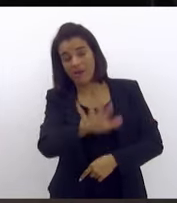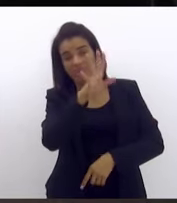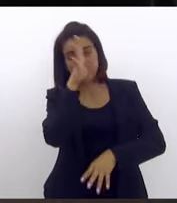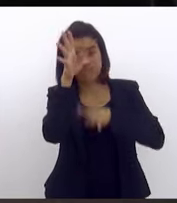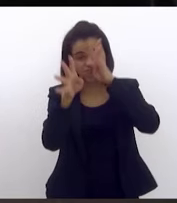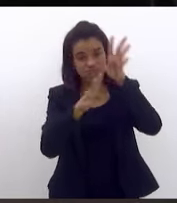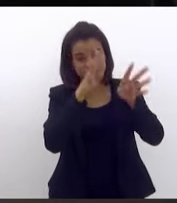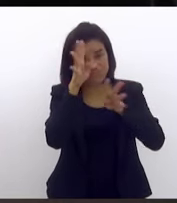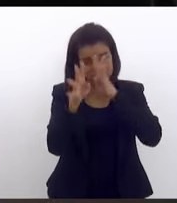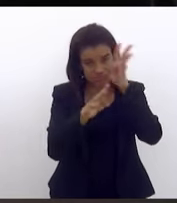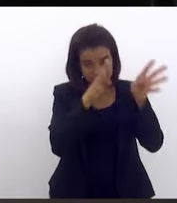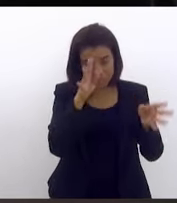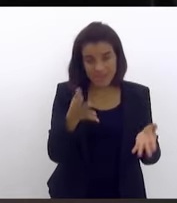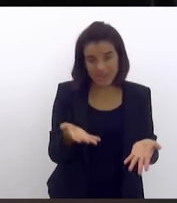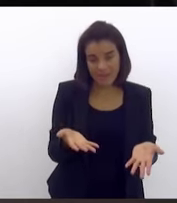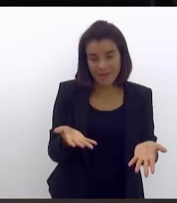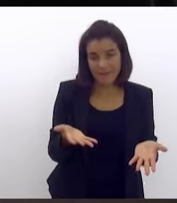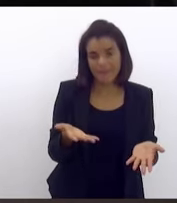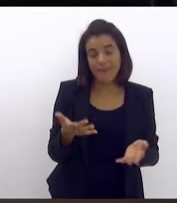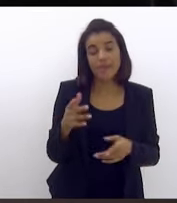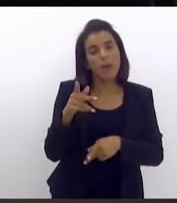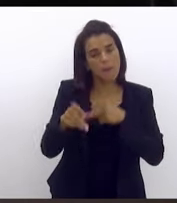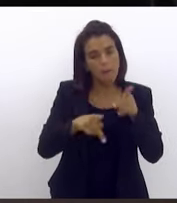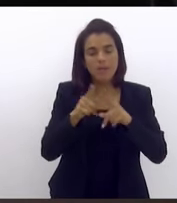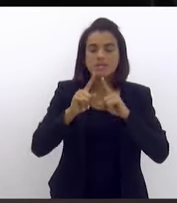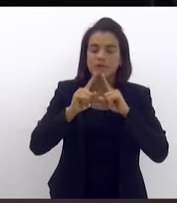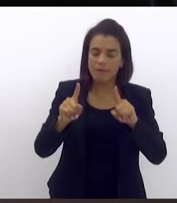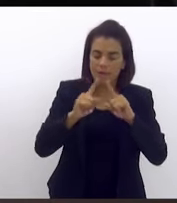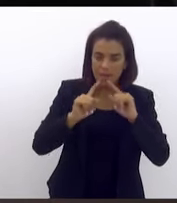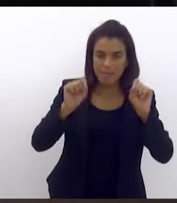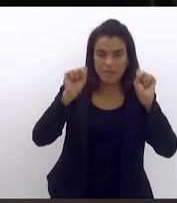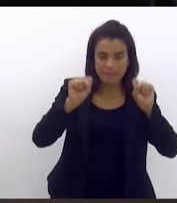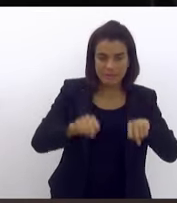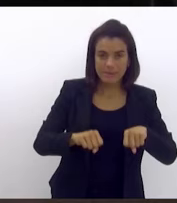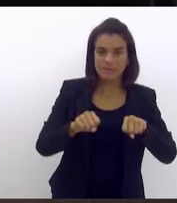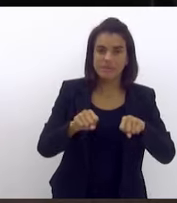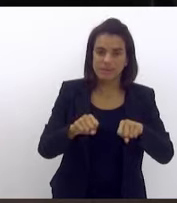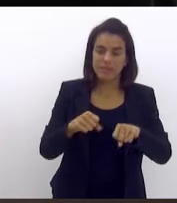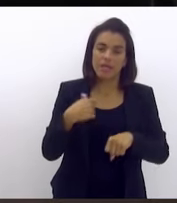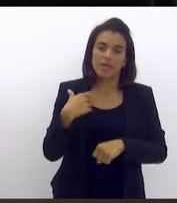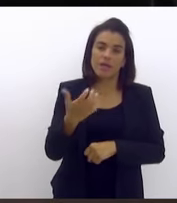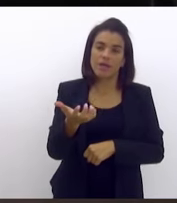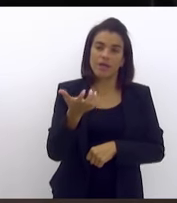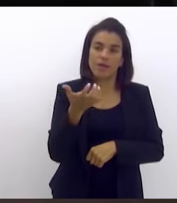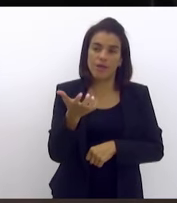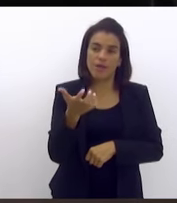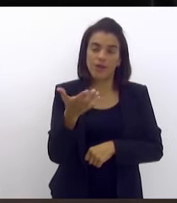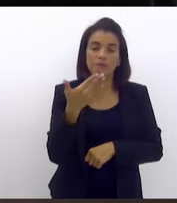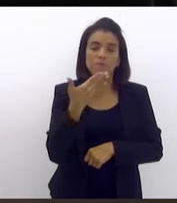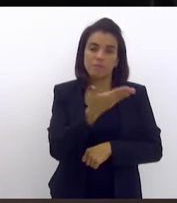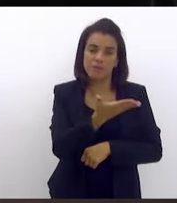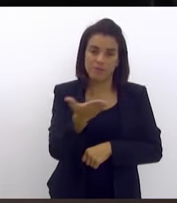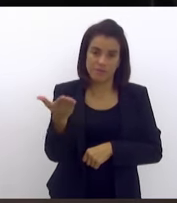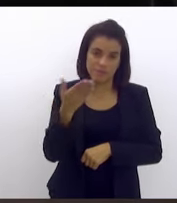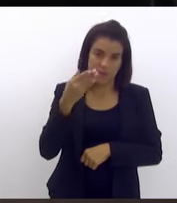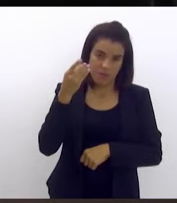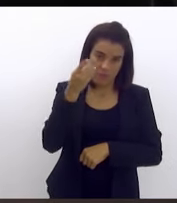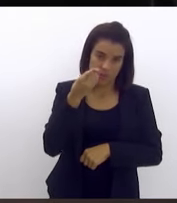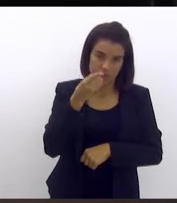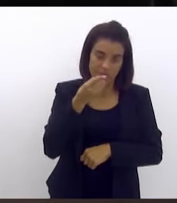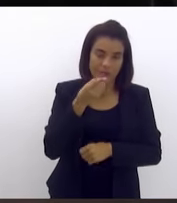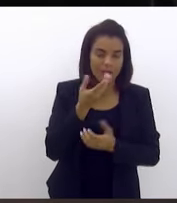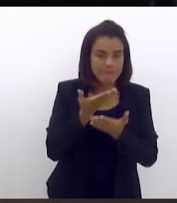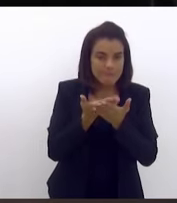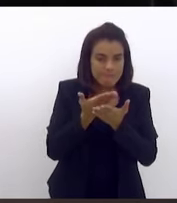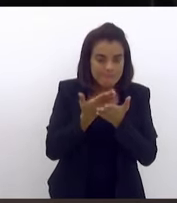maior. Então a população está reclamando sobre esse tema, e eu queria pedir a todos os deputados se debruçassem sobre essa